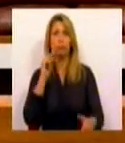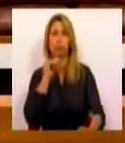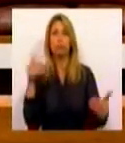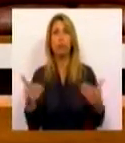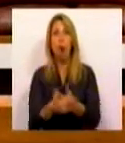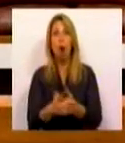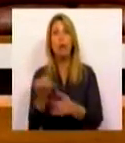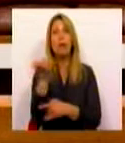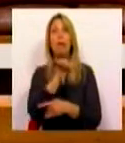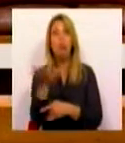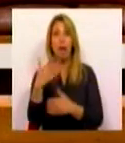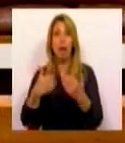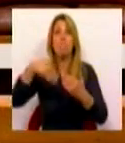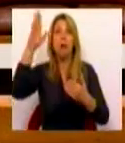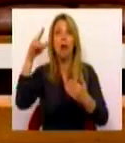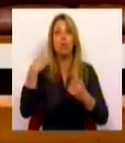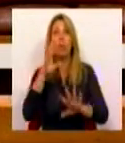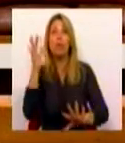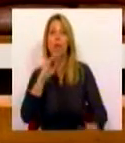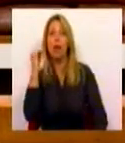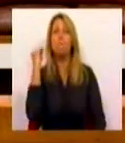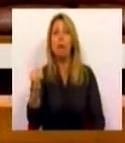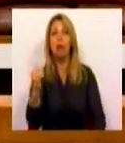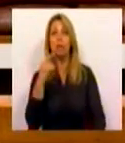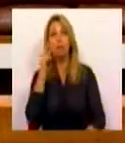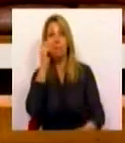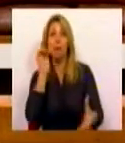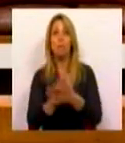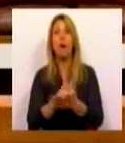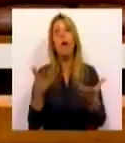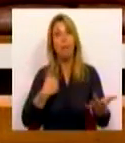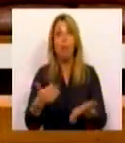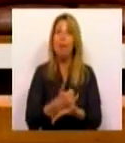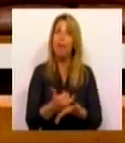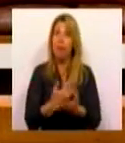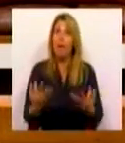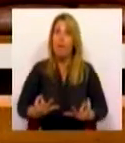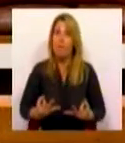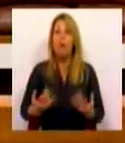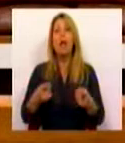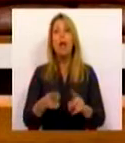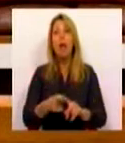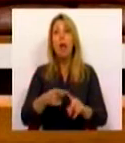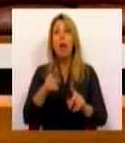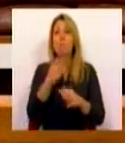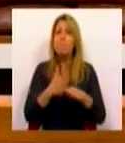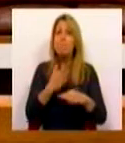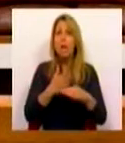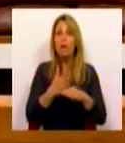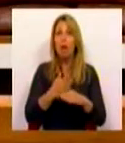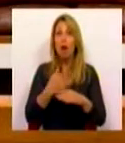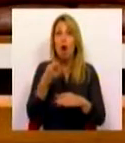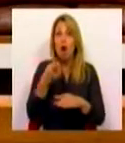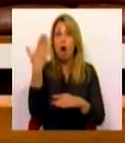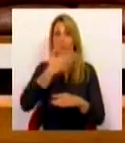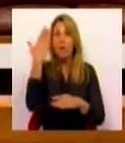sofreram tentativas de homicídio conjugal, dados da UMAR. Ou seja, é assassinada em média uma mulher em cada